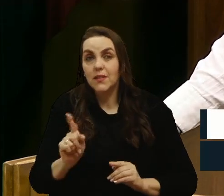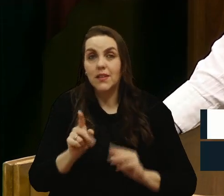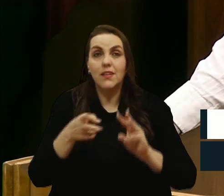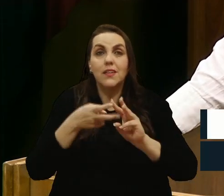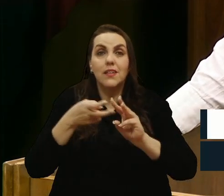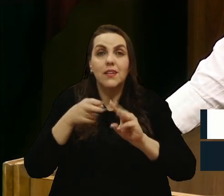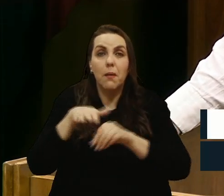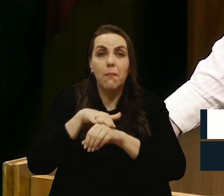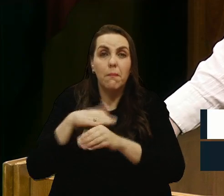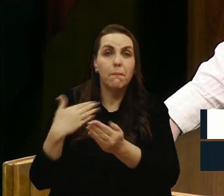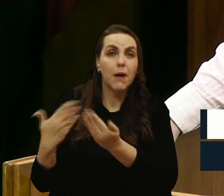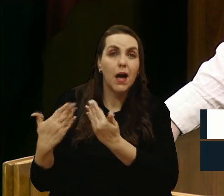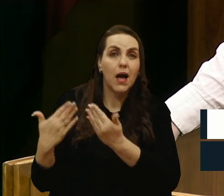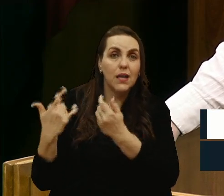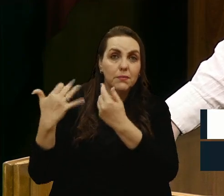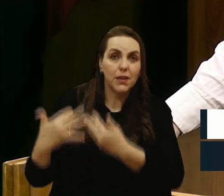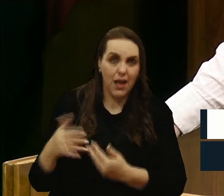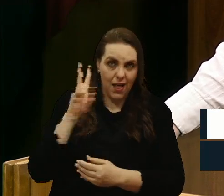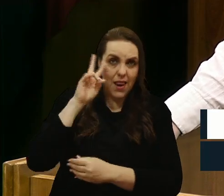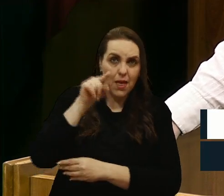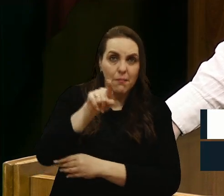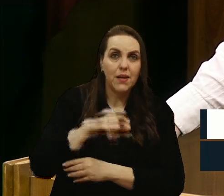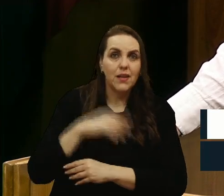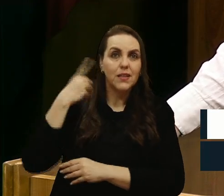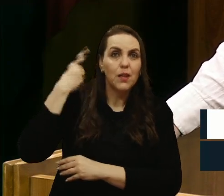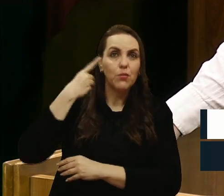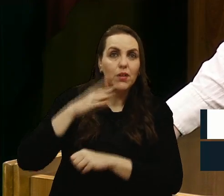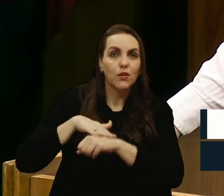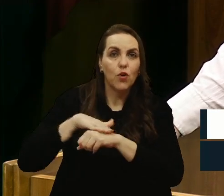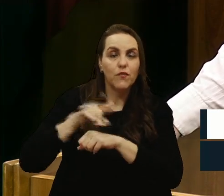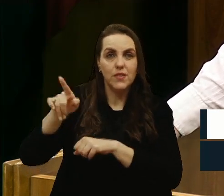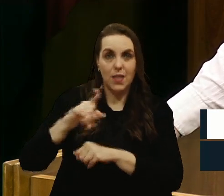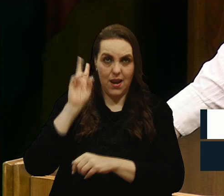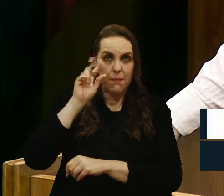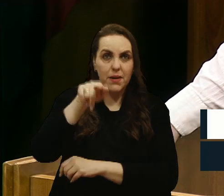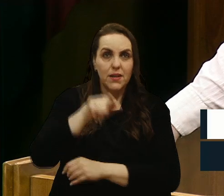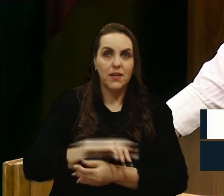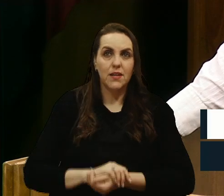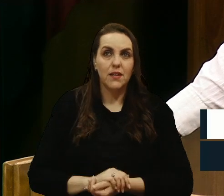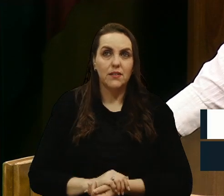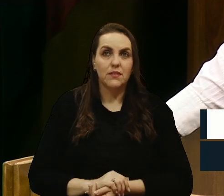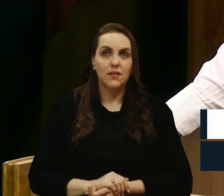indígenas? O senhor lembra quem que foi o deputado que foi conversar com os indígenas?